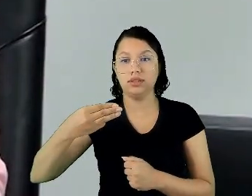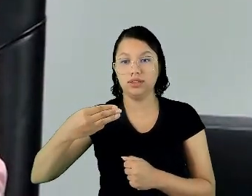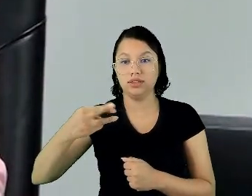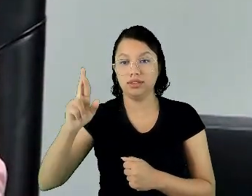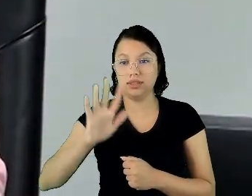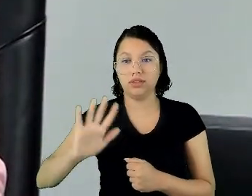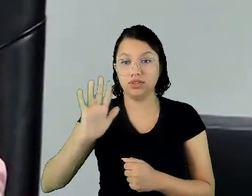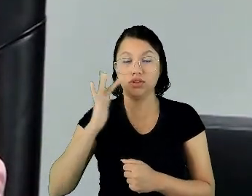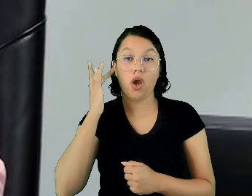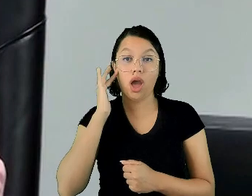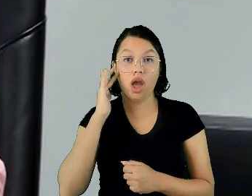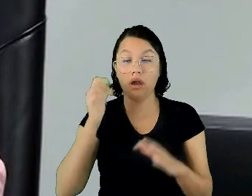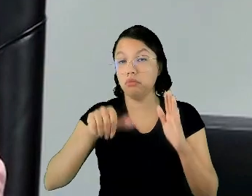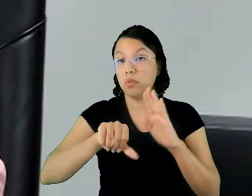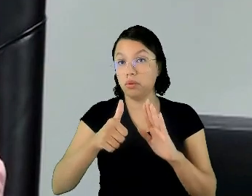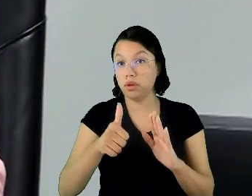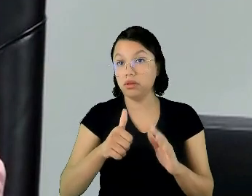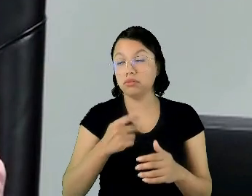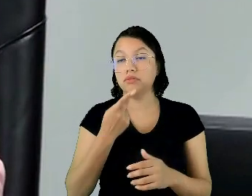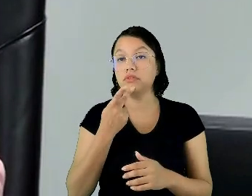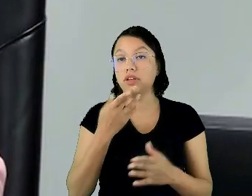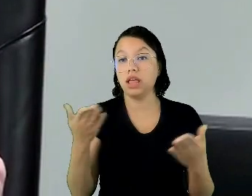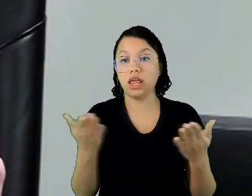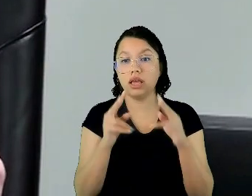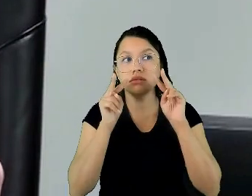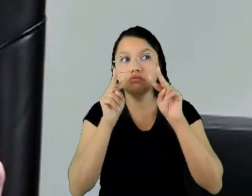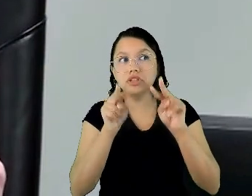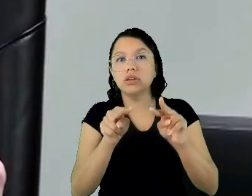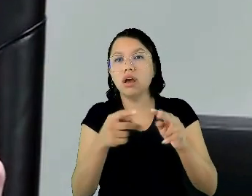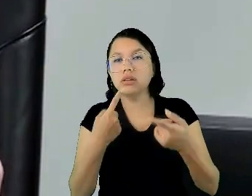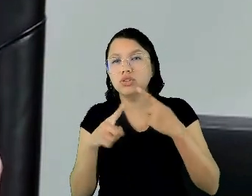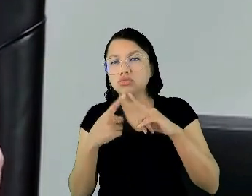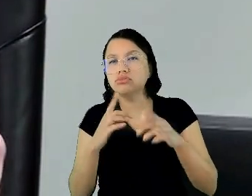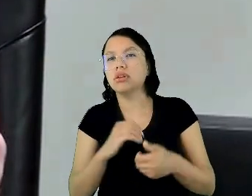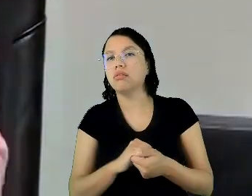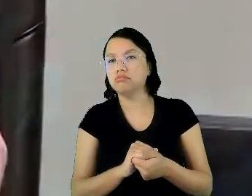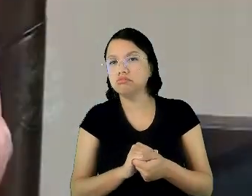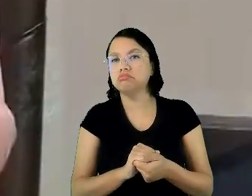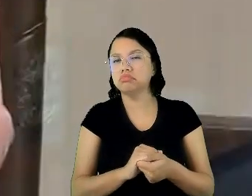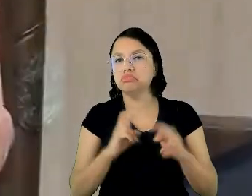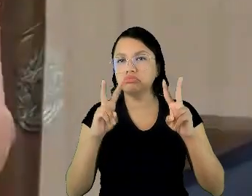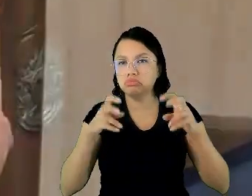essa visão, esse debate no corredor, né, entre o GT do corredor.